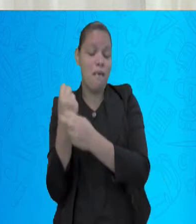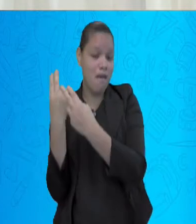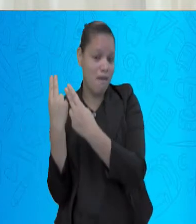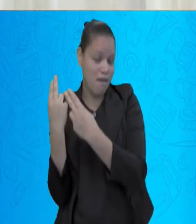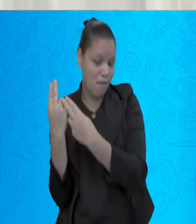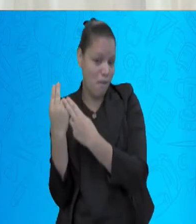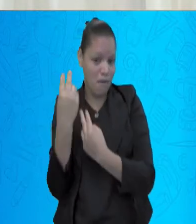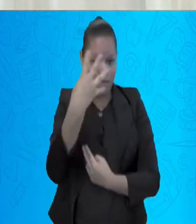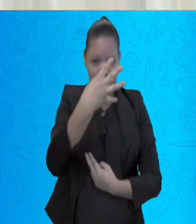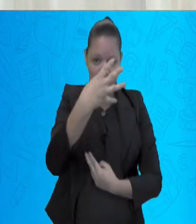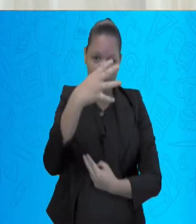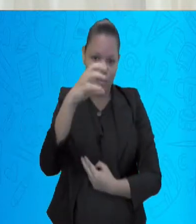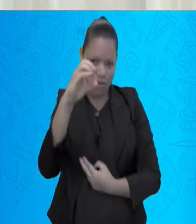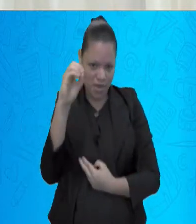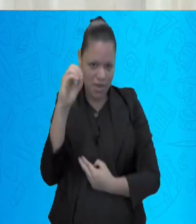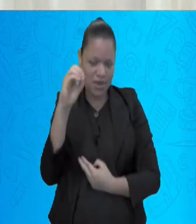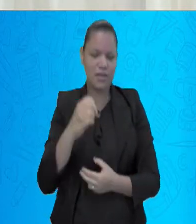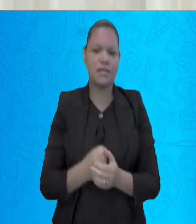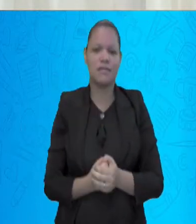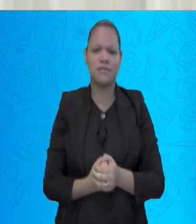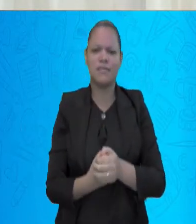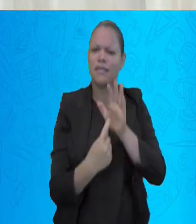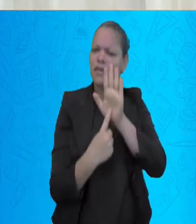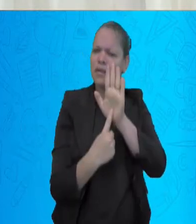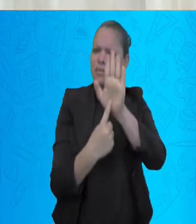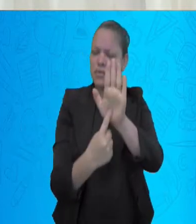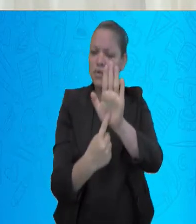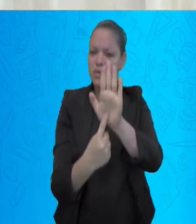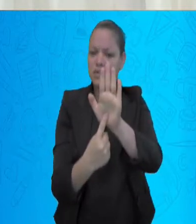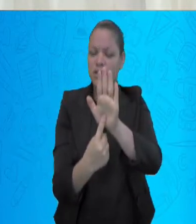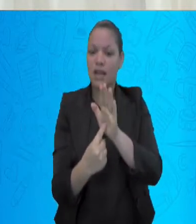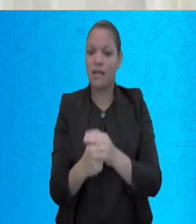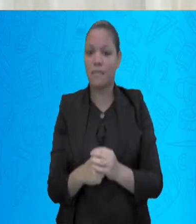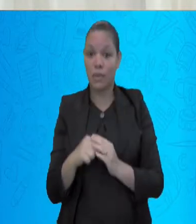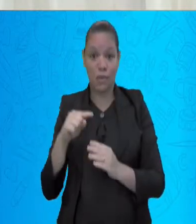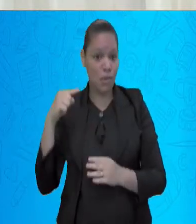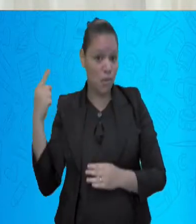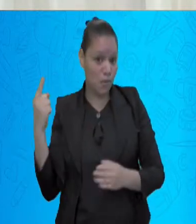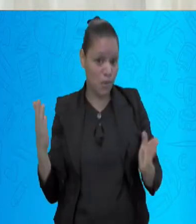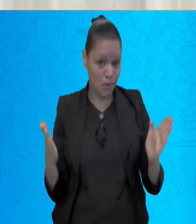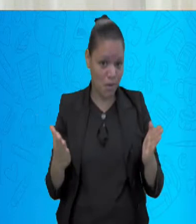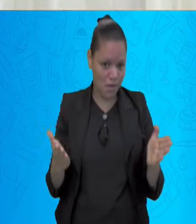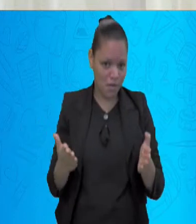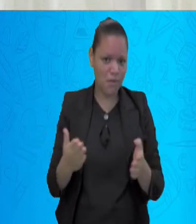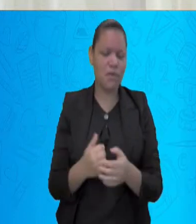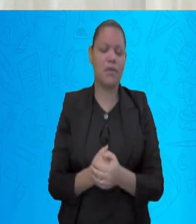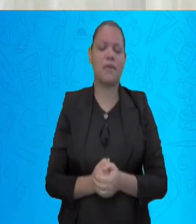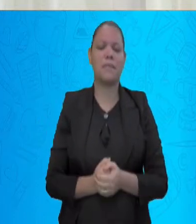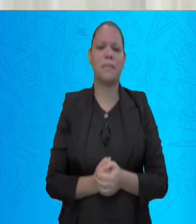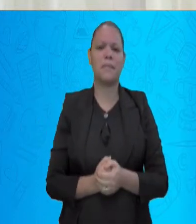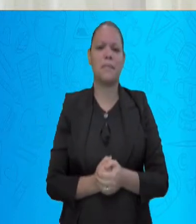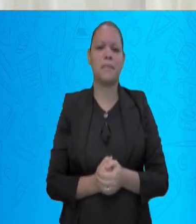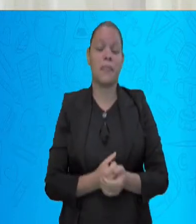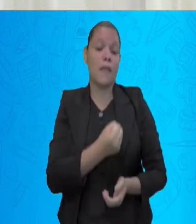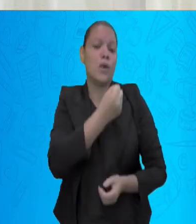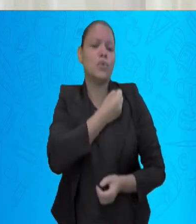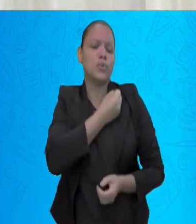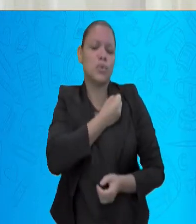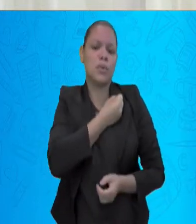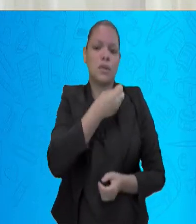dezenas, ok? Vamos representar um outro algarismo aqui. Eu trouxe para vocês agora o número